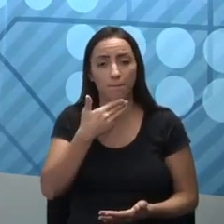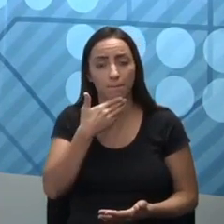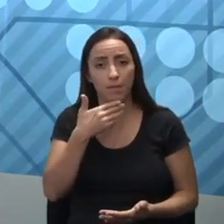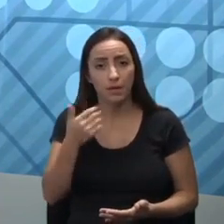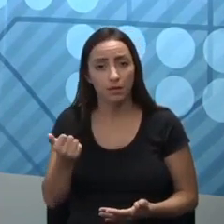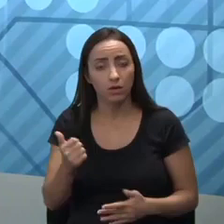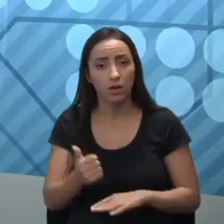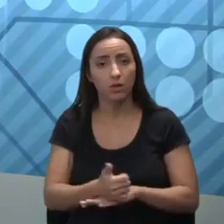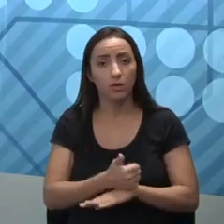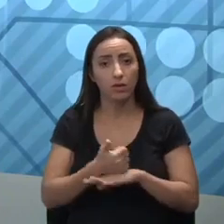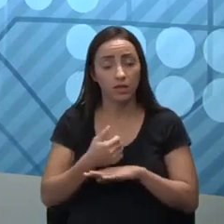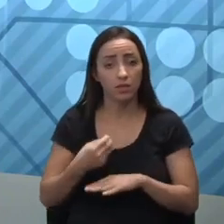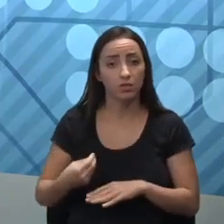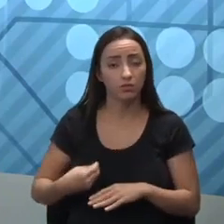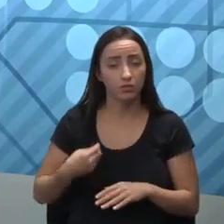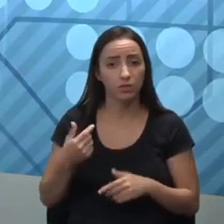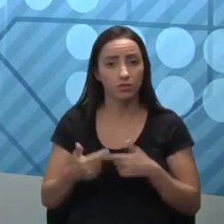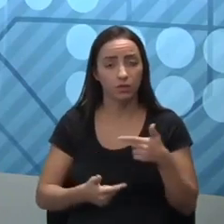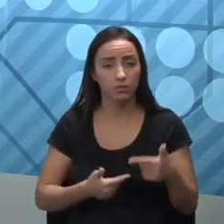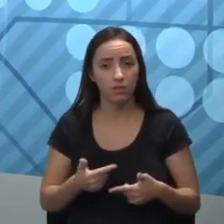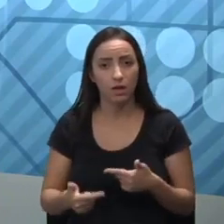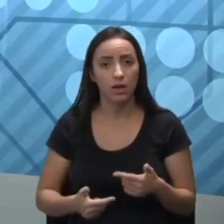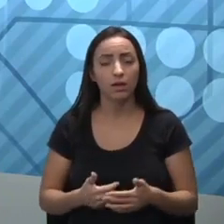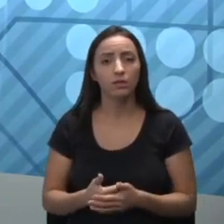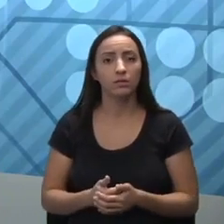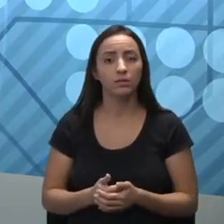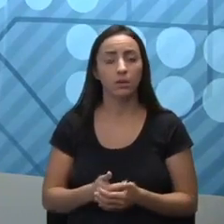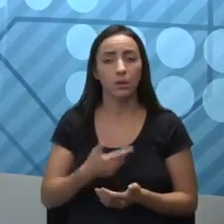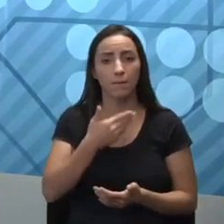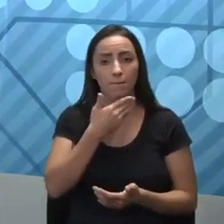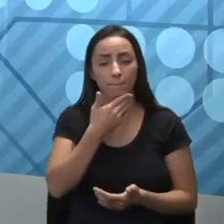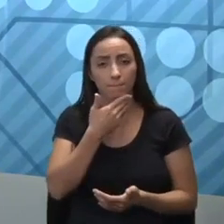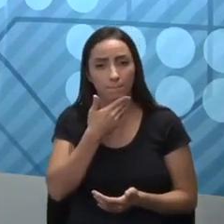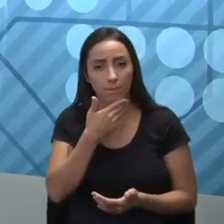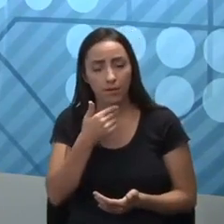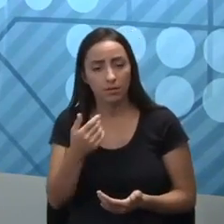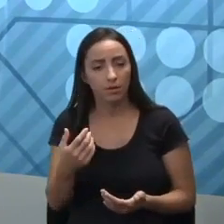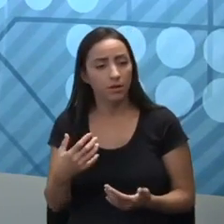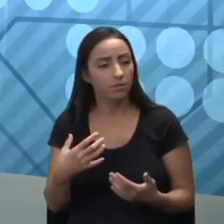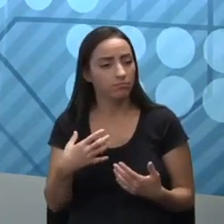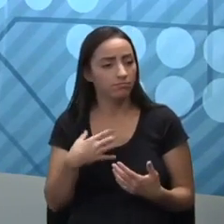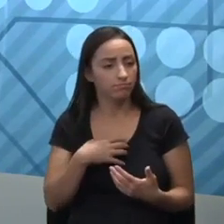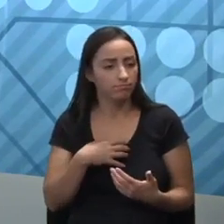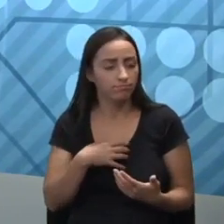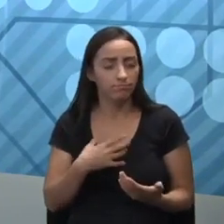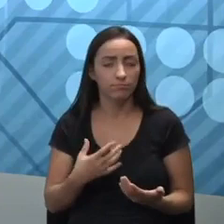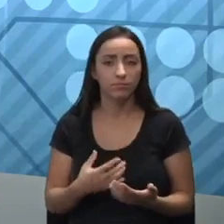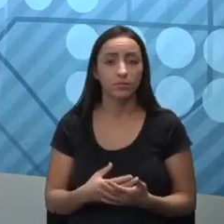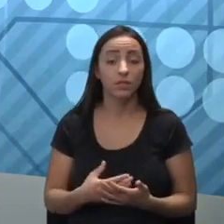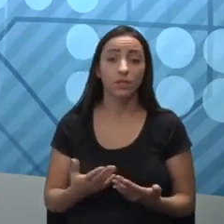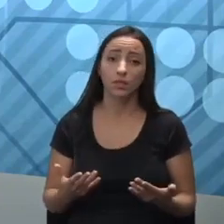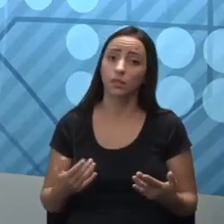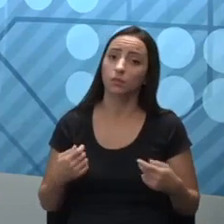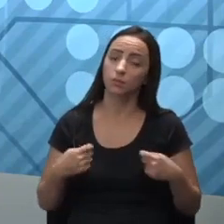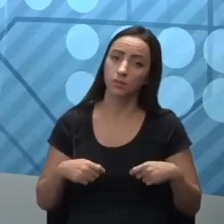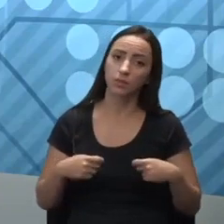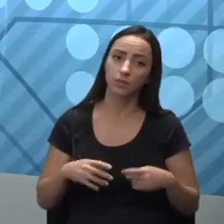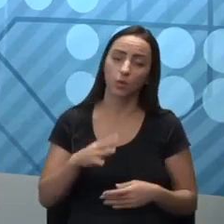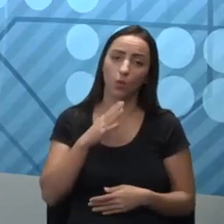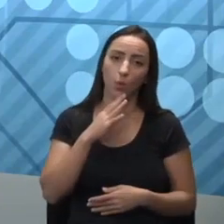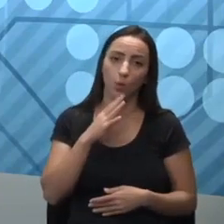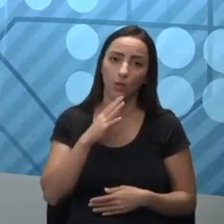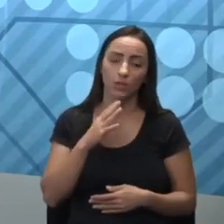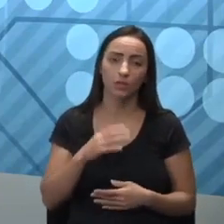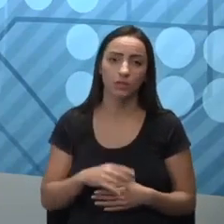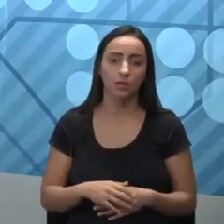melhorar a qualidade de vida no trabalho, melhorar o clima organizacional e para isso ele precisa conhecer